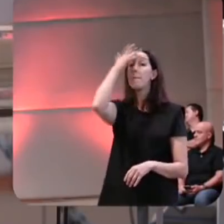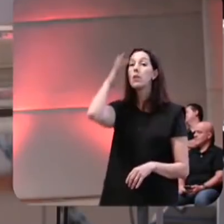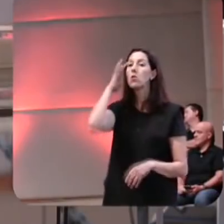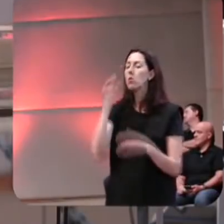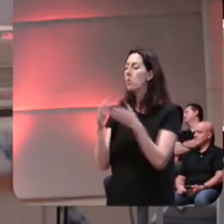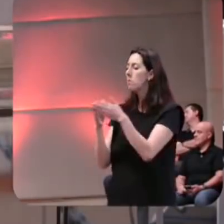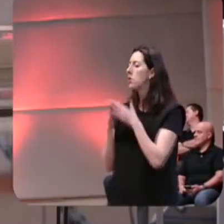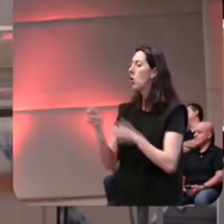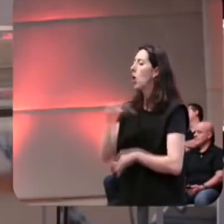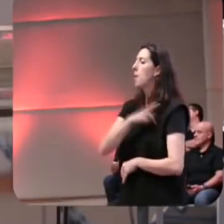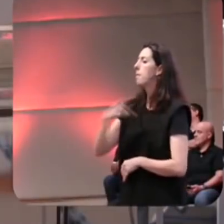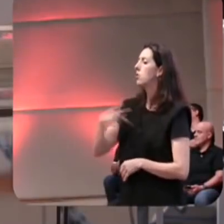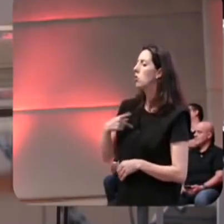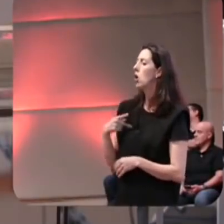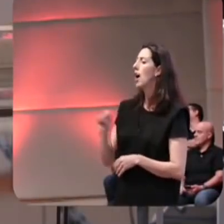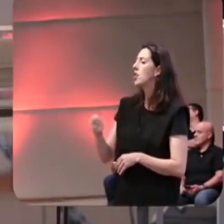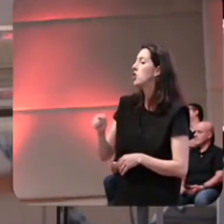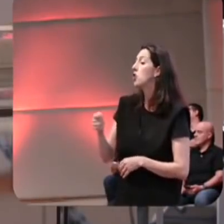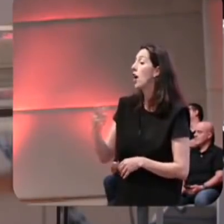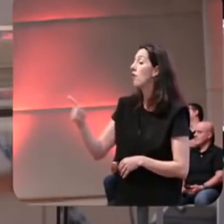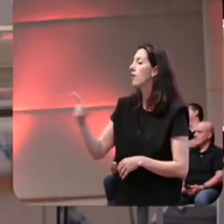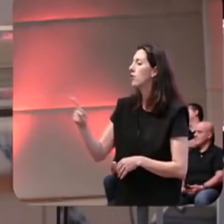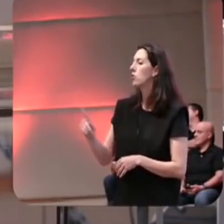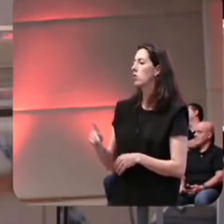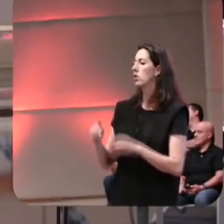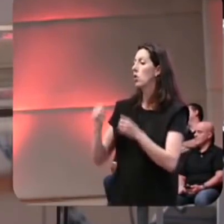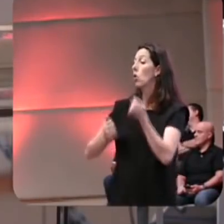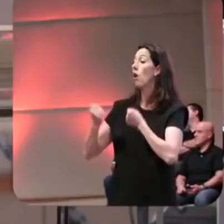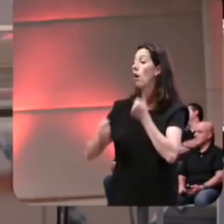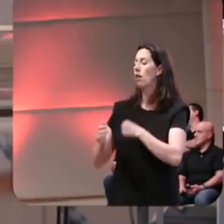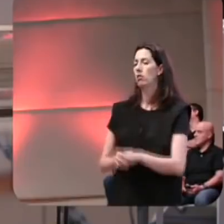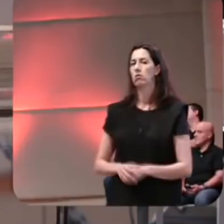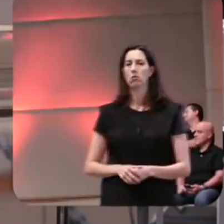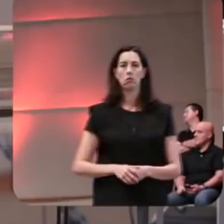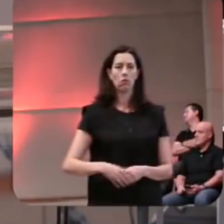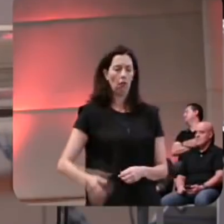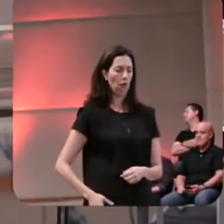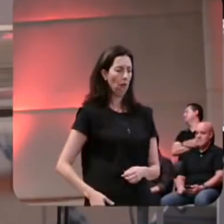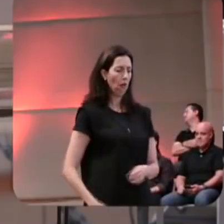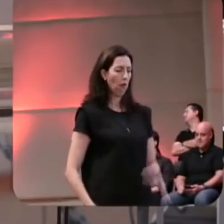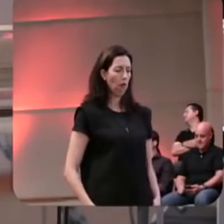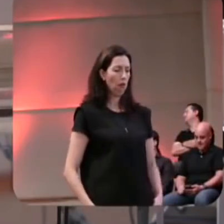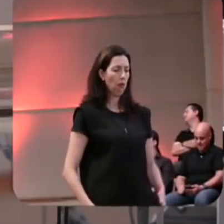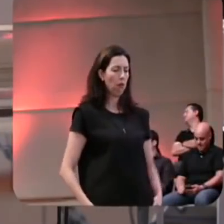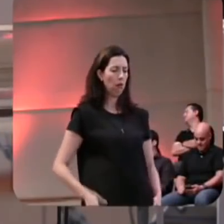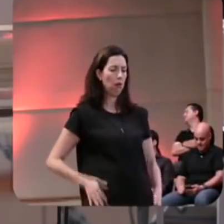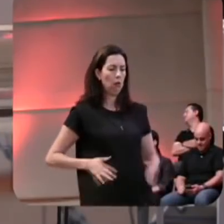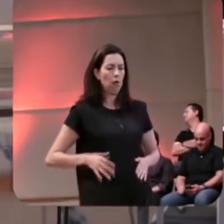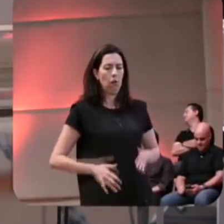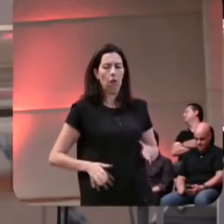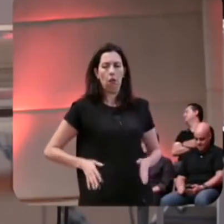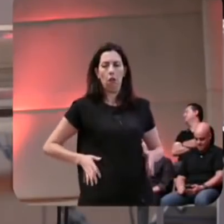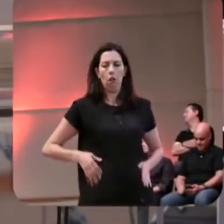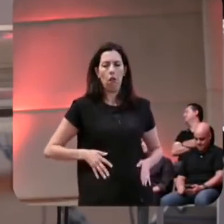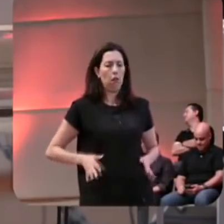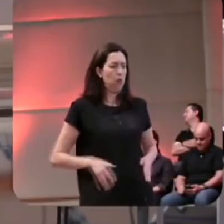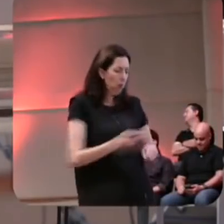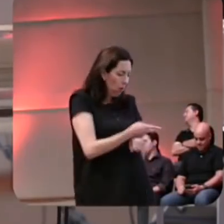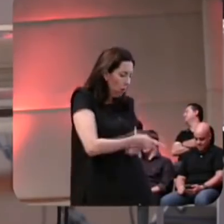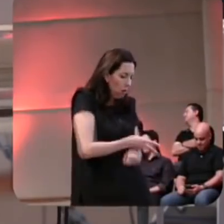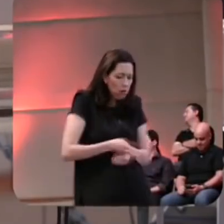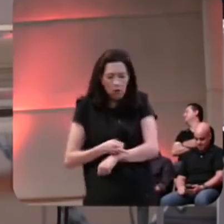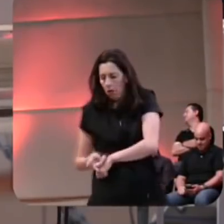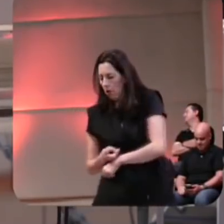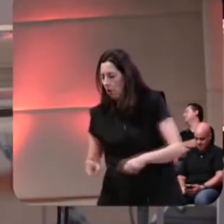meu carro. E eu ponho a mão no bolso, ponho a mão no outro bolso e começo a procurar a chave